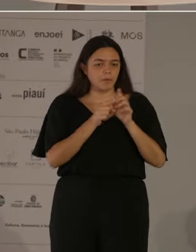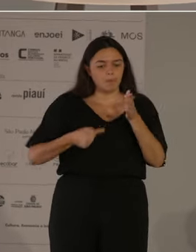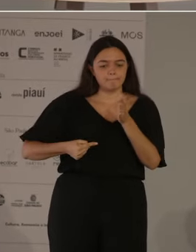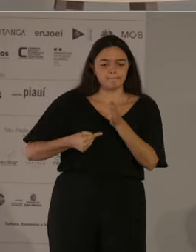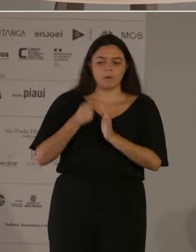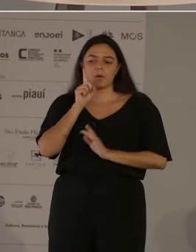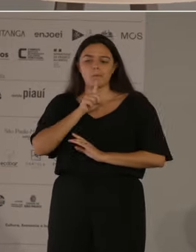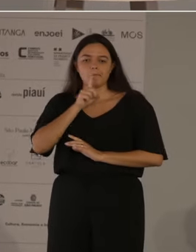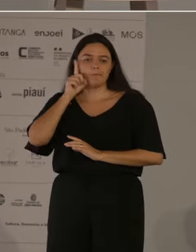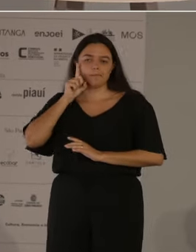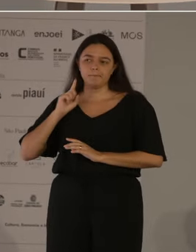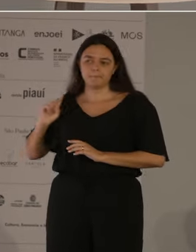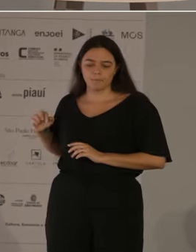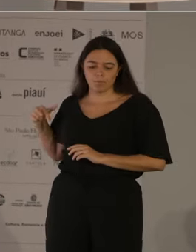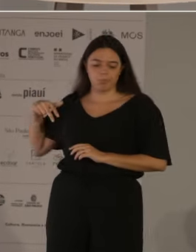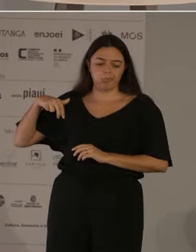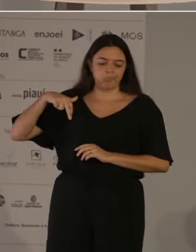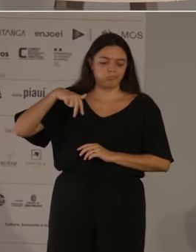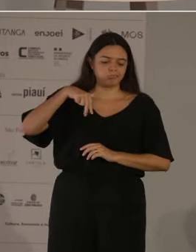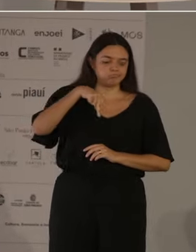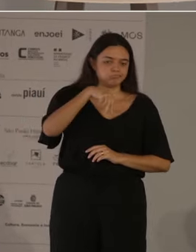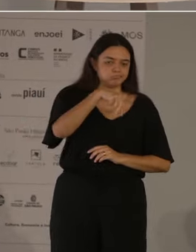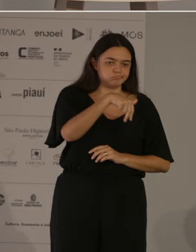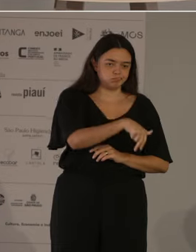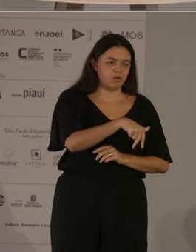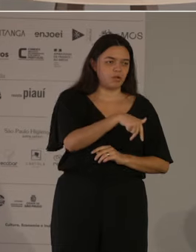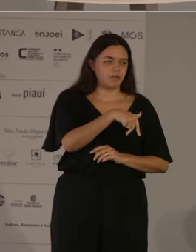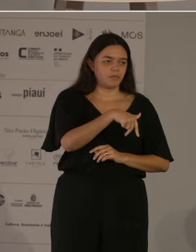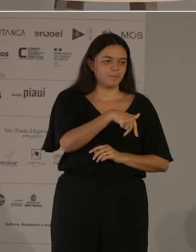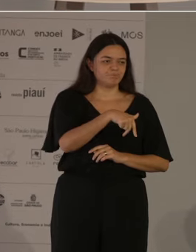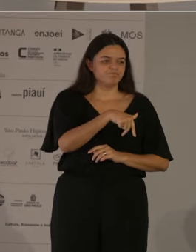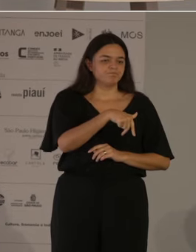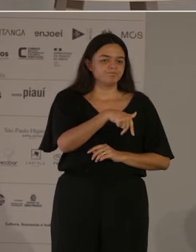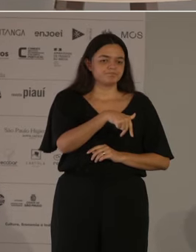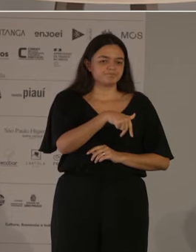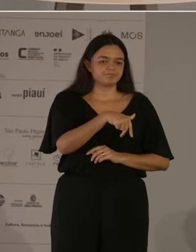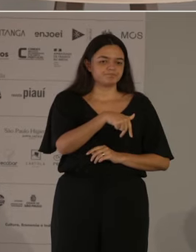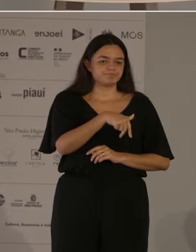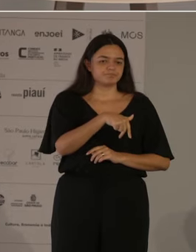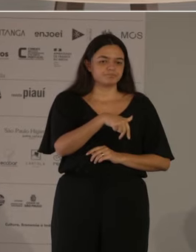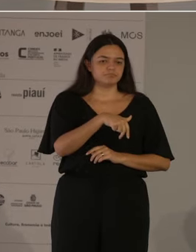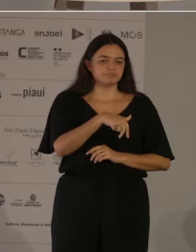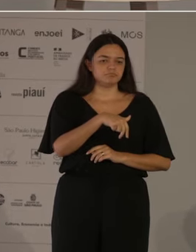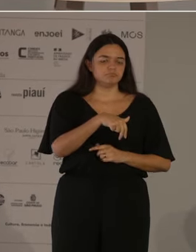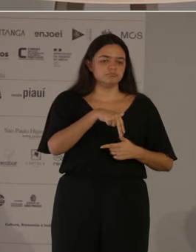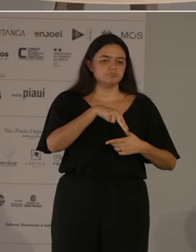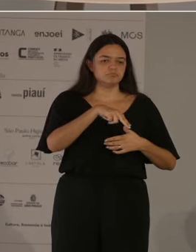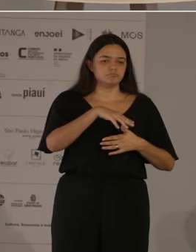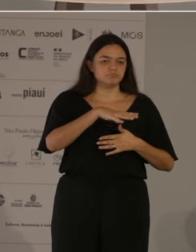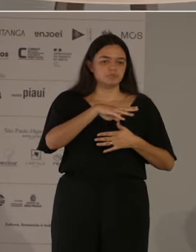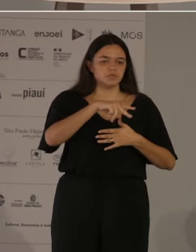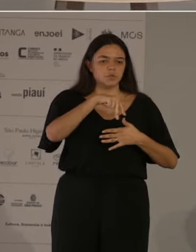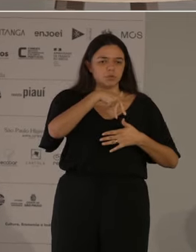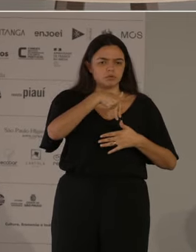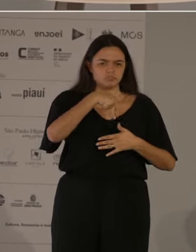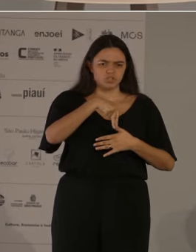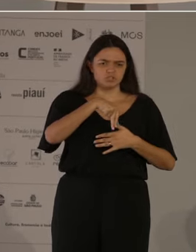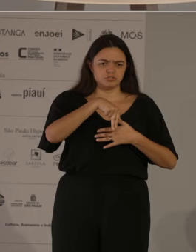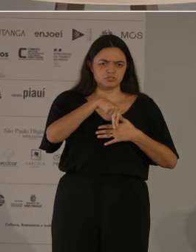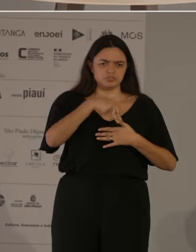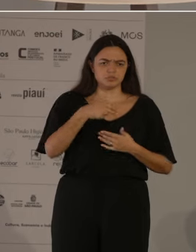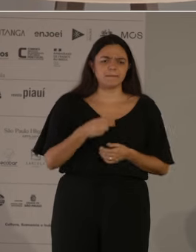Beríngia, foram descendo pela costa oeste da América do Norte, talvez por navegação de cabotagem, porque ali